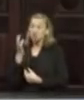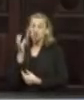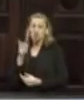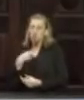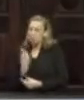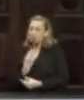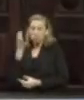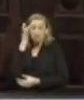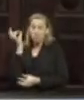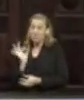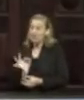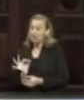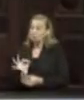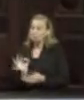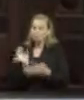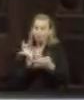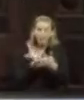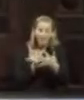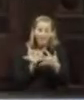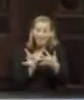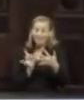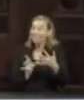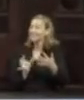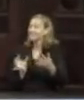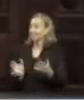Nós não sabemos qual é a política de juros.